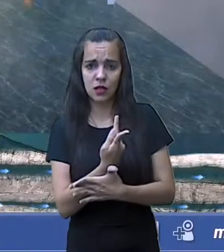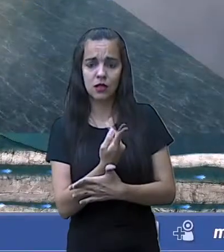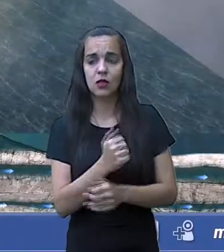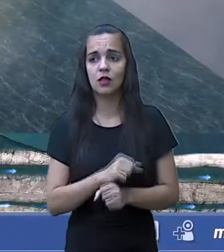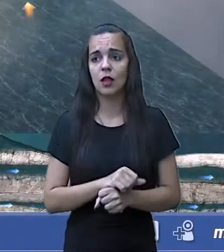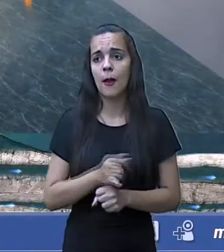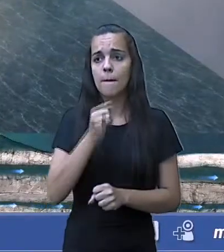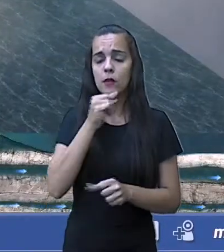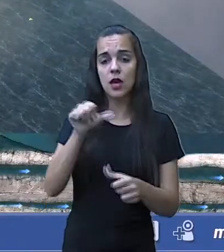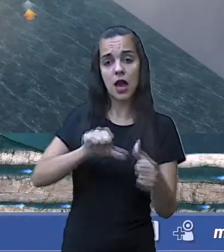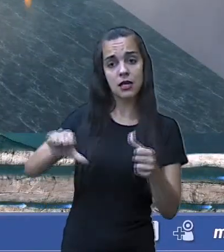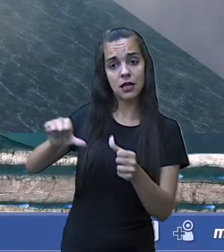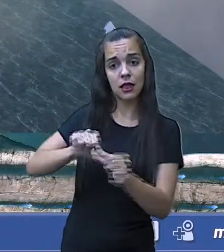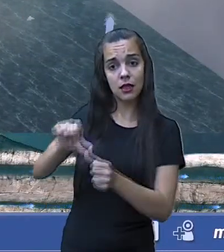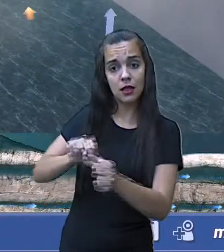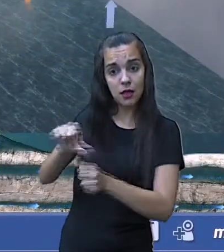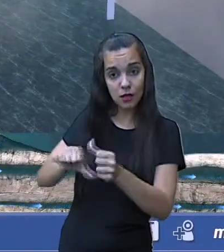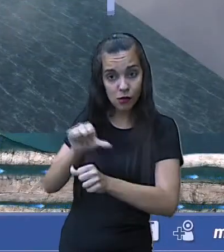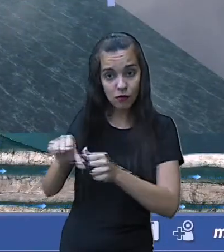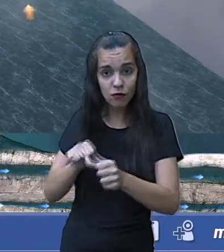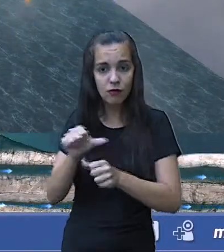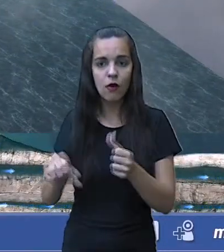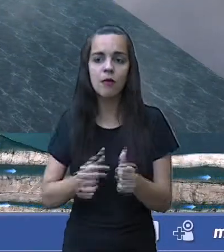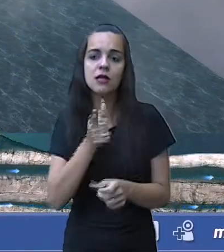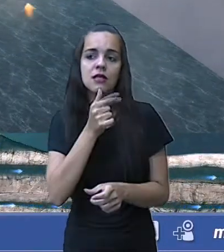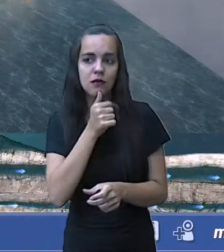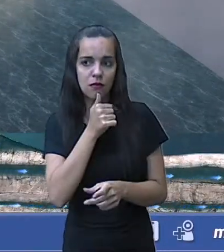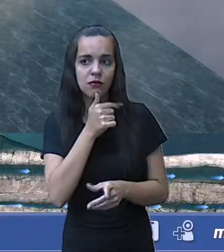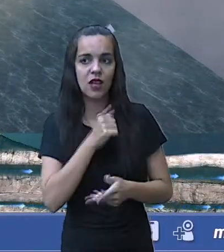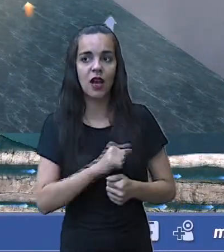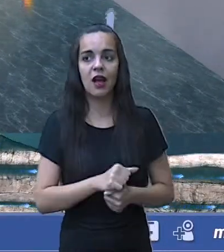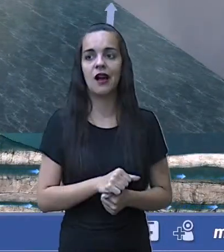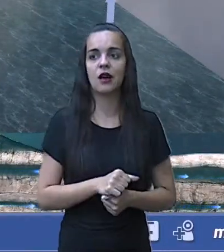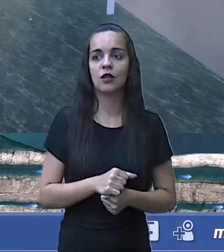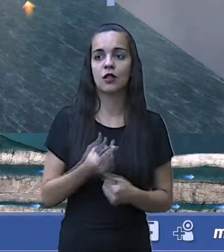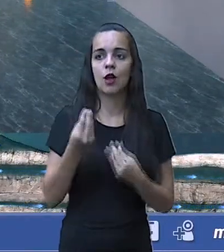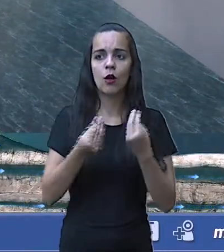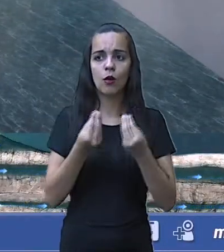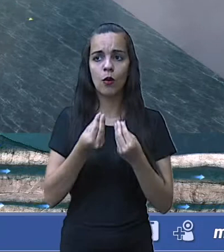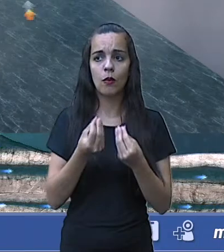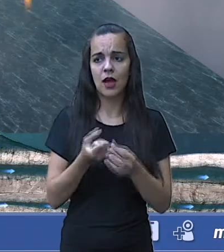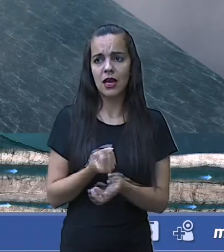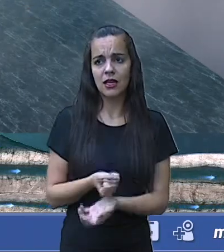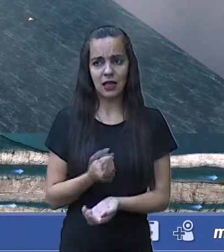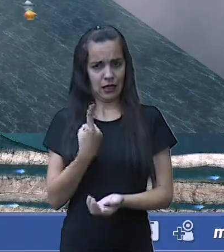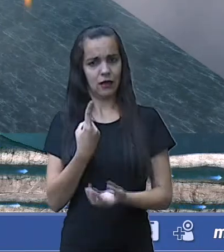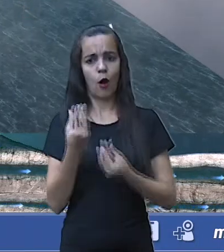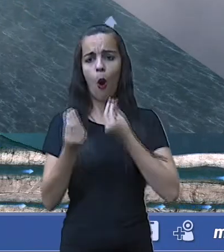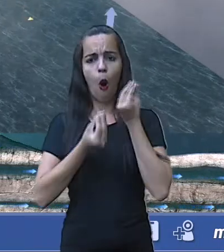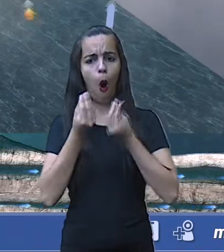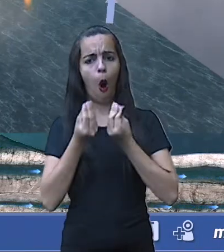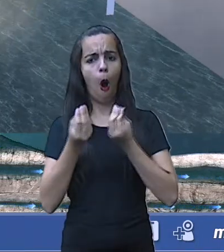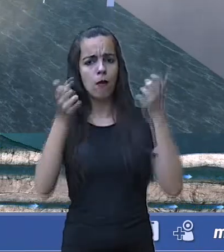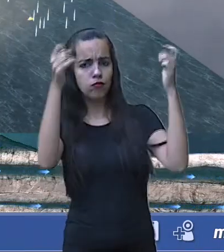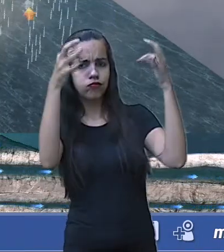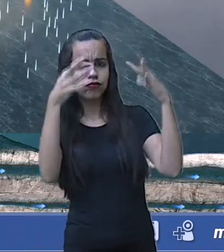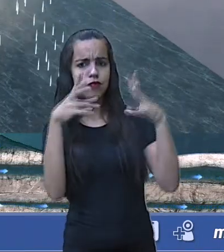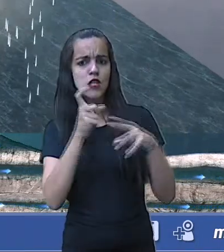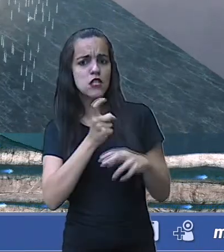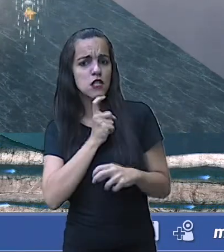na água em forma líquida. Mas existe também a chuva de neve, que